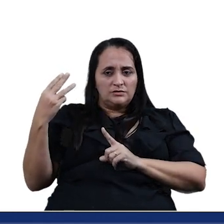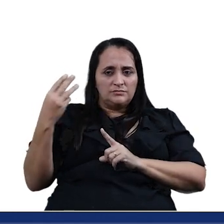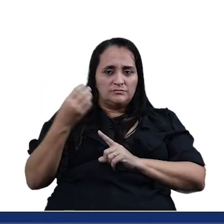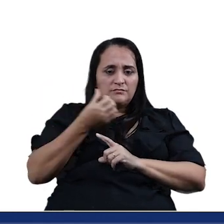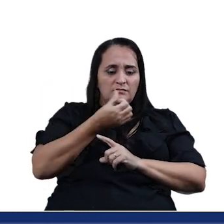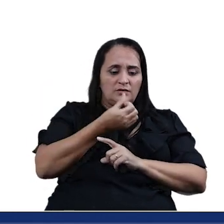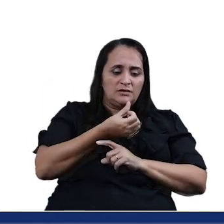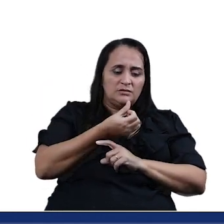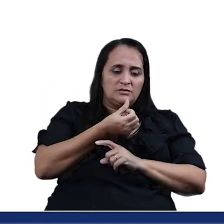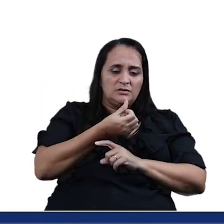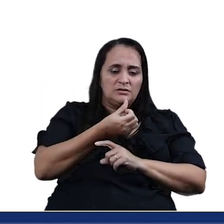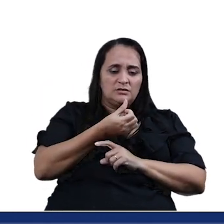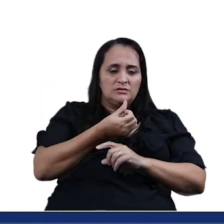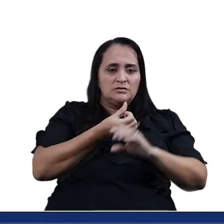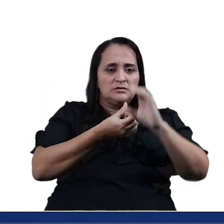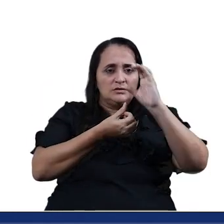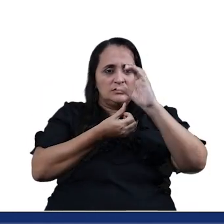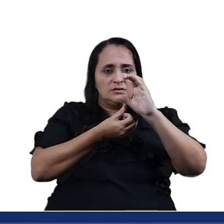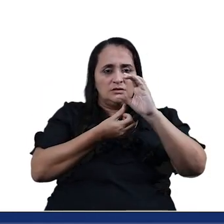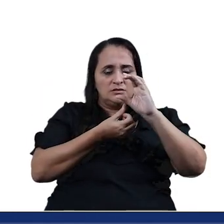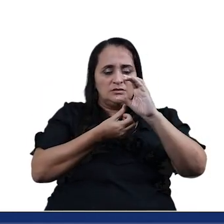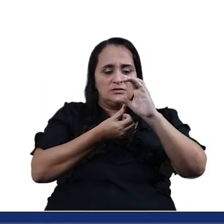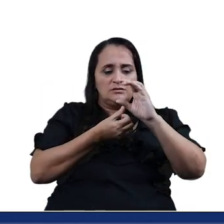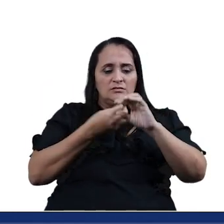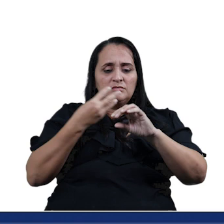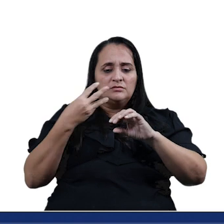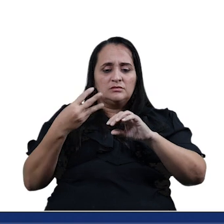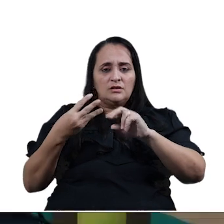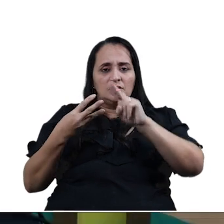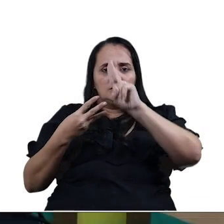603. 6 centenas mais 3 unidades.